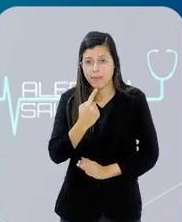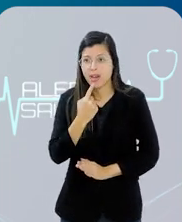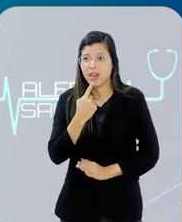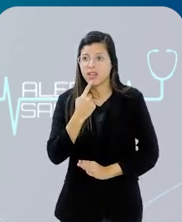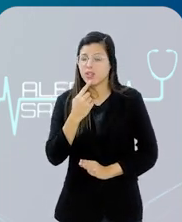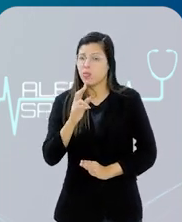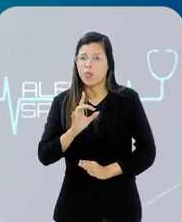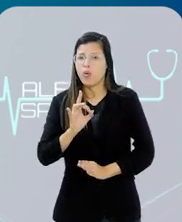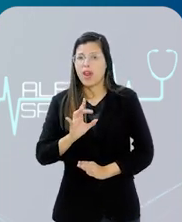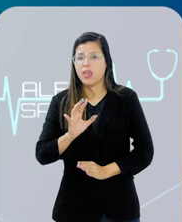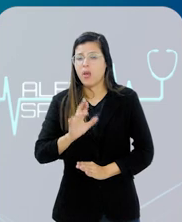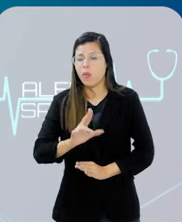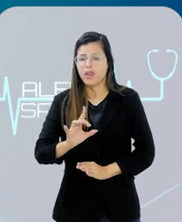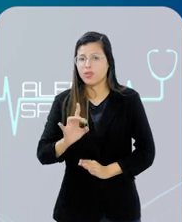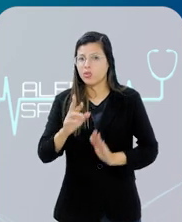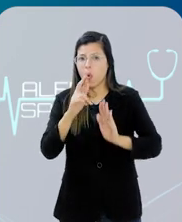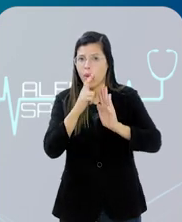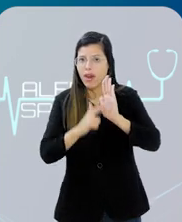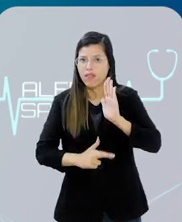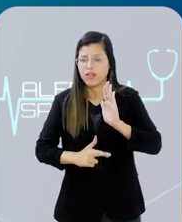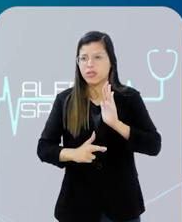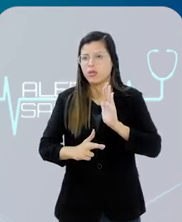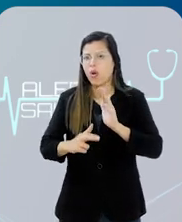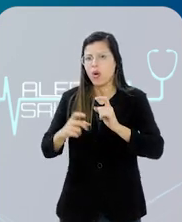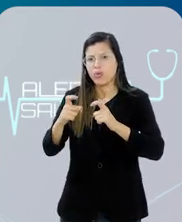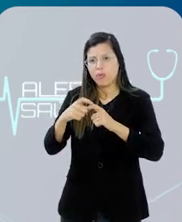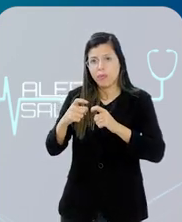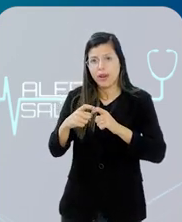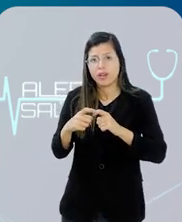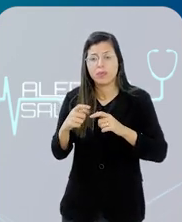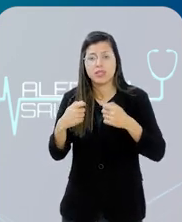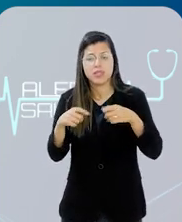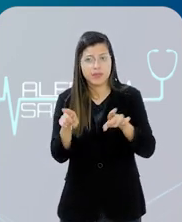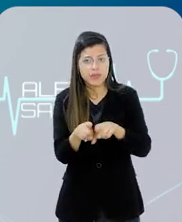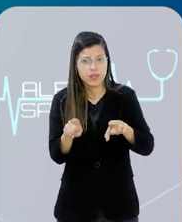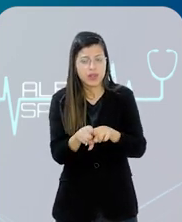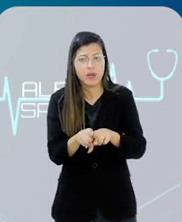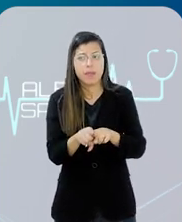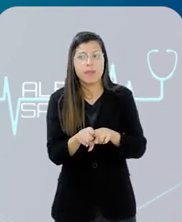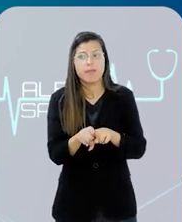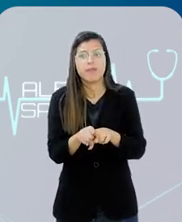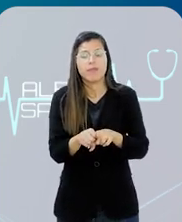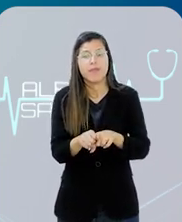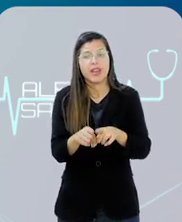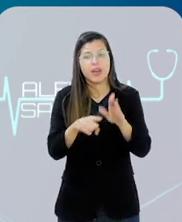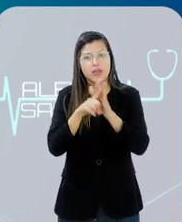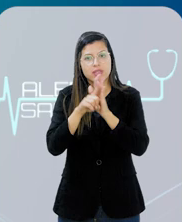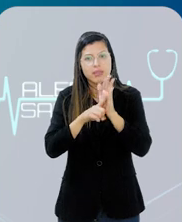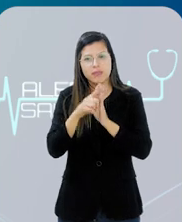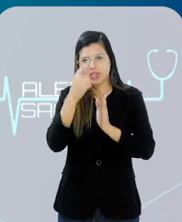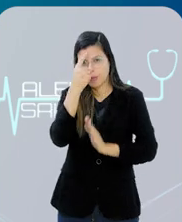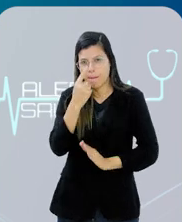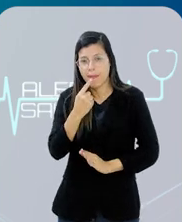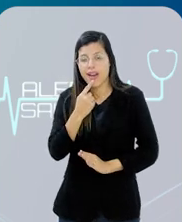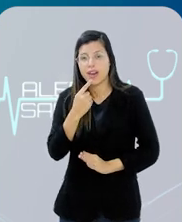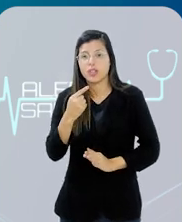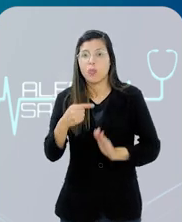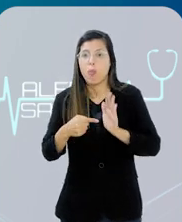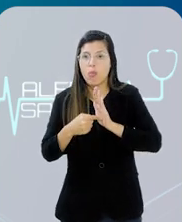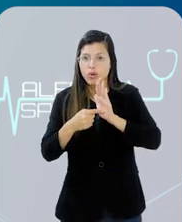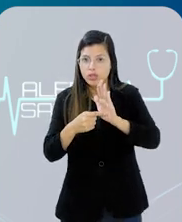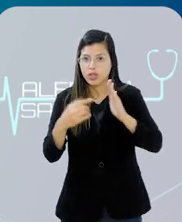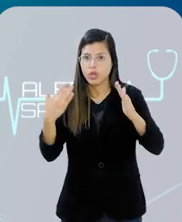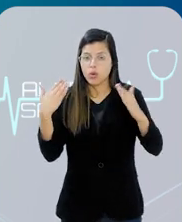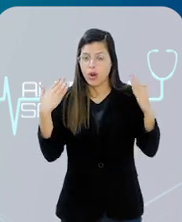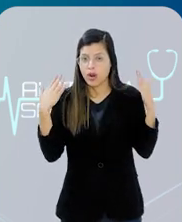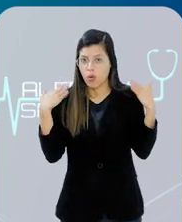relatório médico ou o relatório do ortopedista, ela vai querer um exame de imagem mostrando que aquela paciente tenha um desvio de coluna